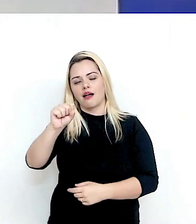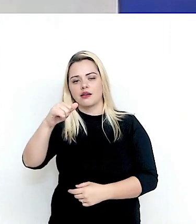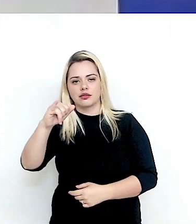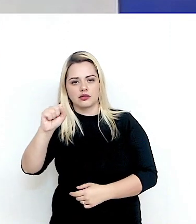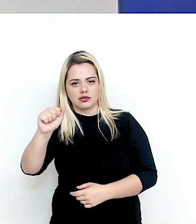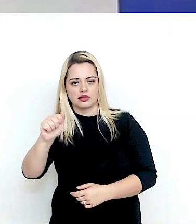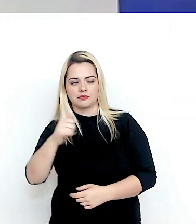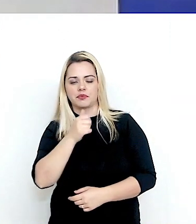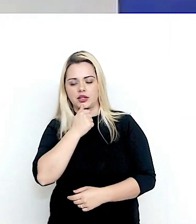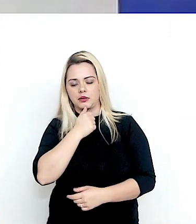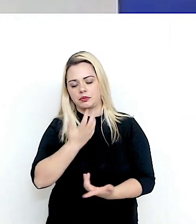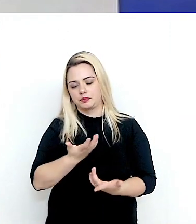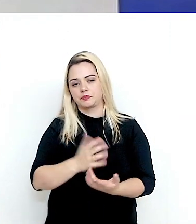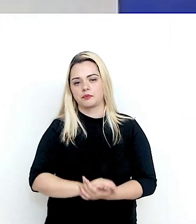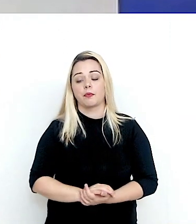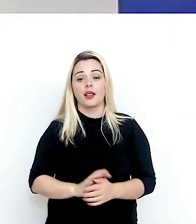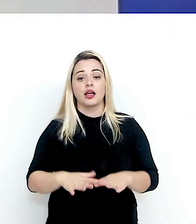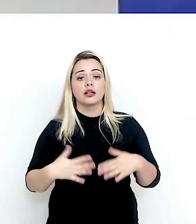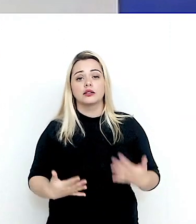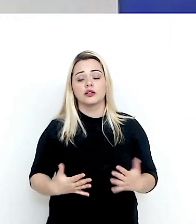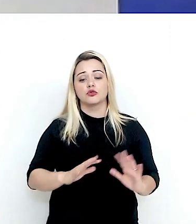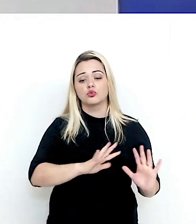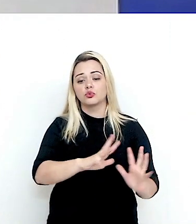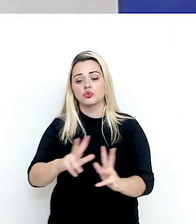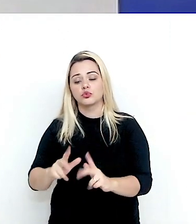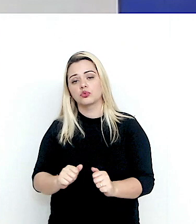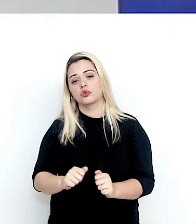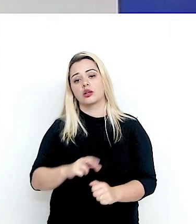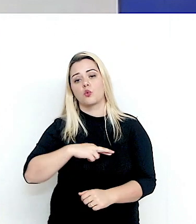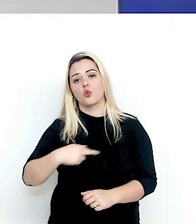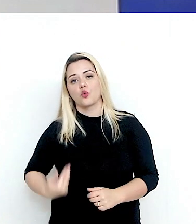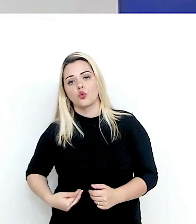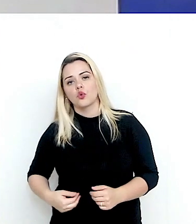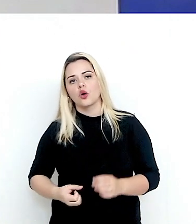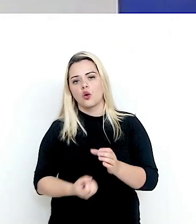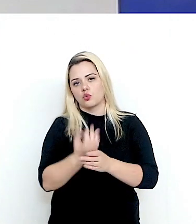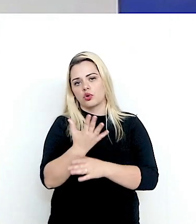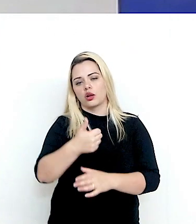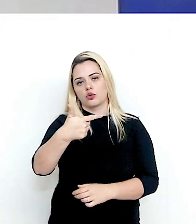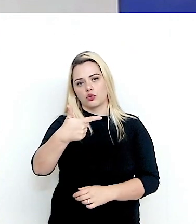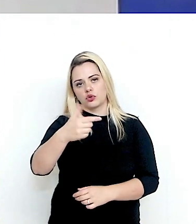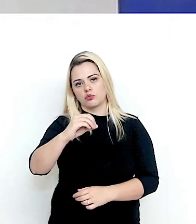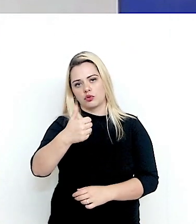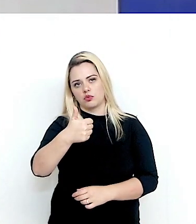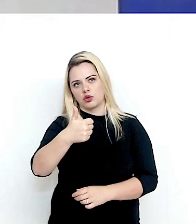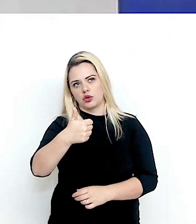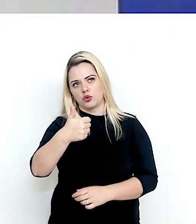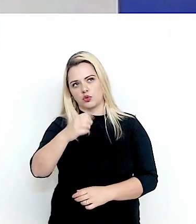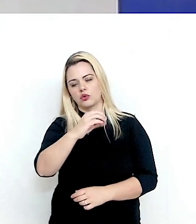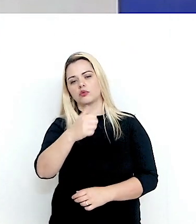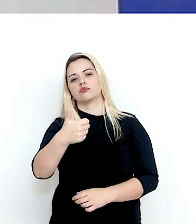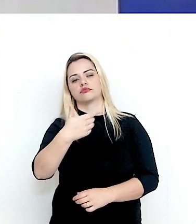cânico muito importante é o cx organização de cooperação de Xangai foi criado em 2001 pela Chile pela Rússia